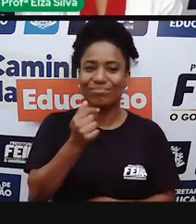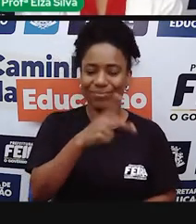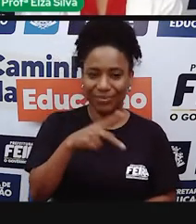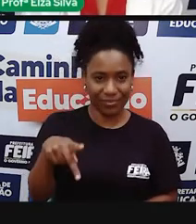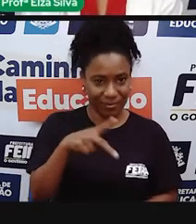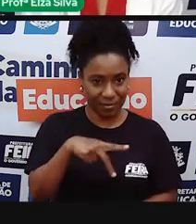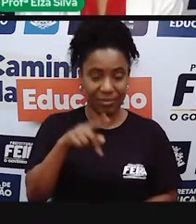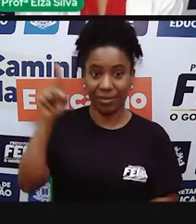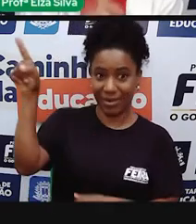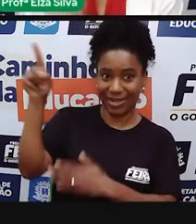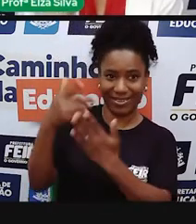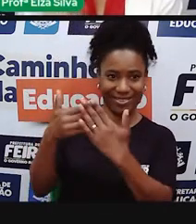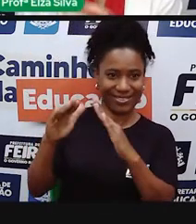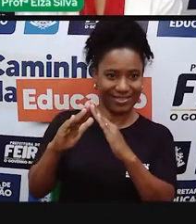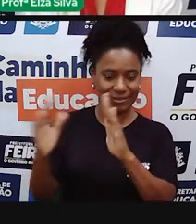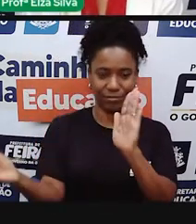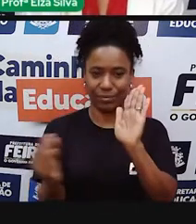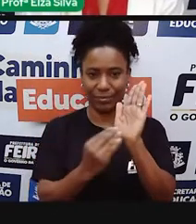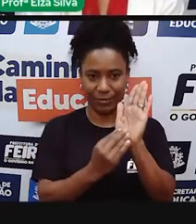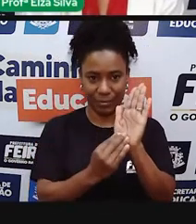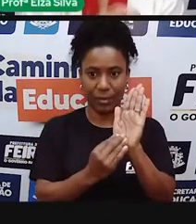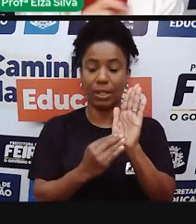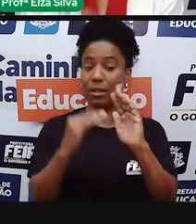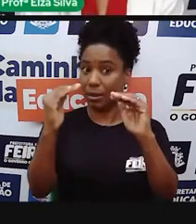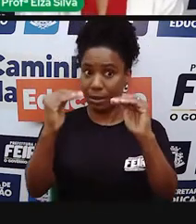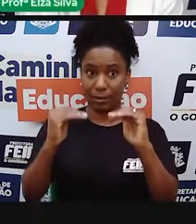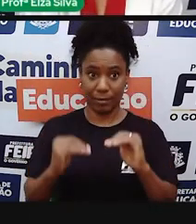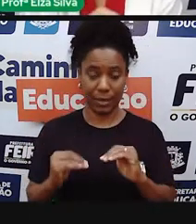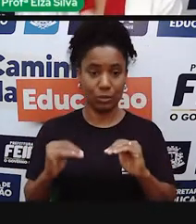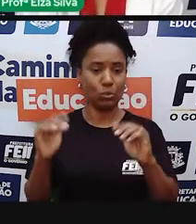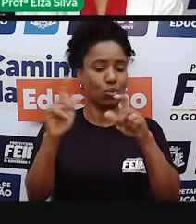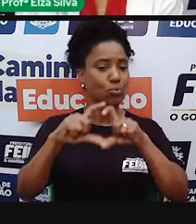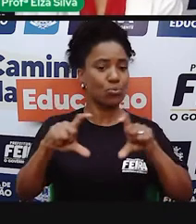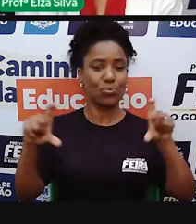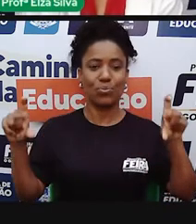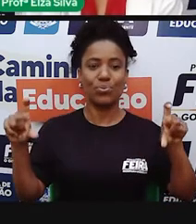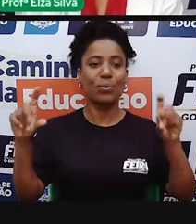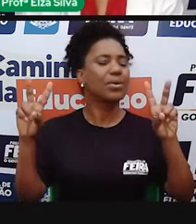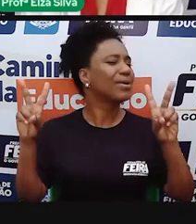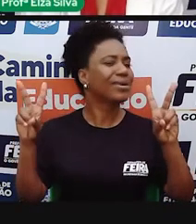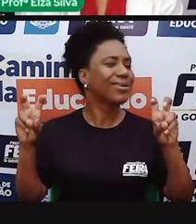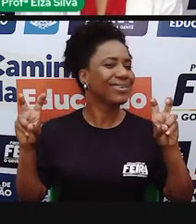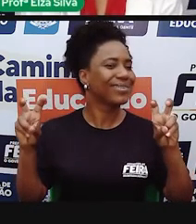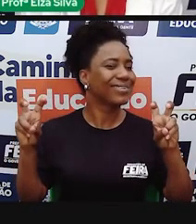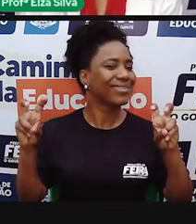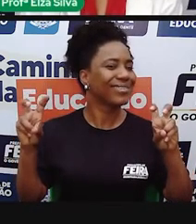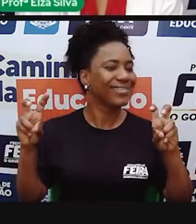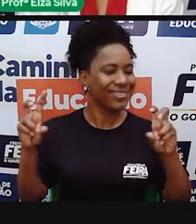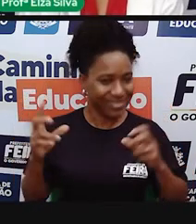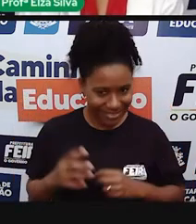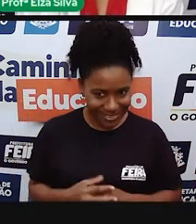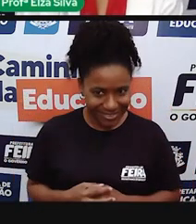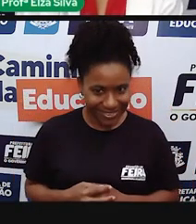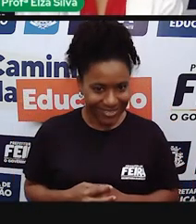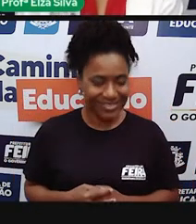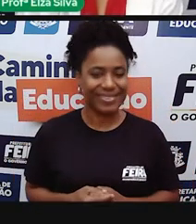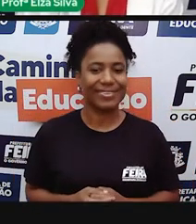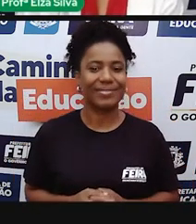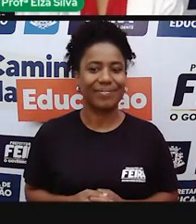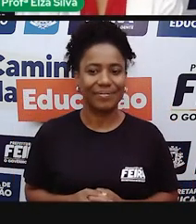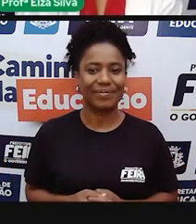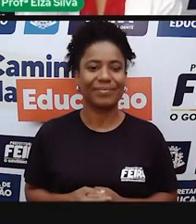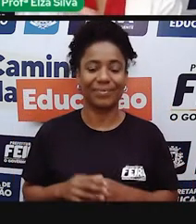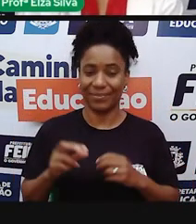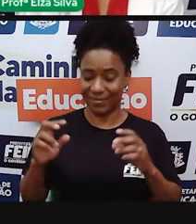escola. E abaixo do cabeçalho, registre o tema de nossa aula. Tema: